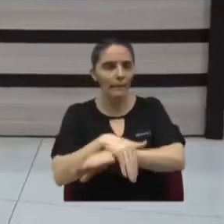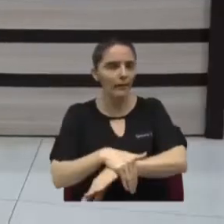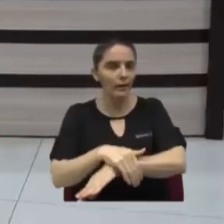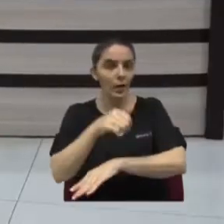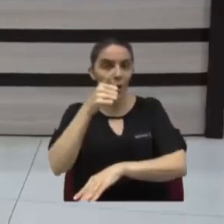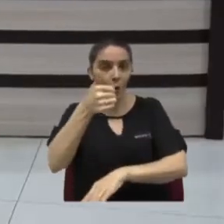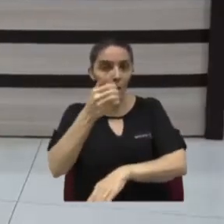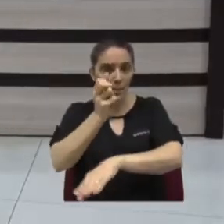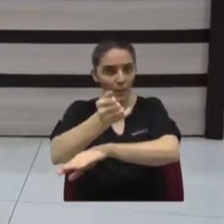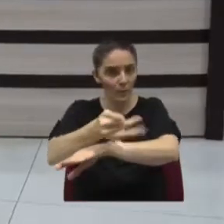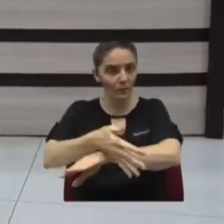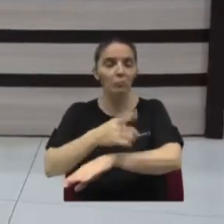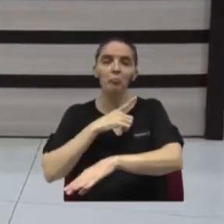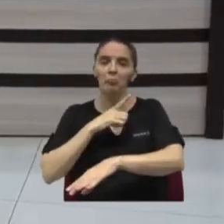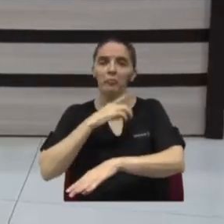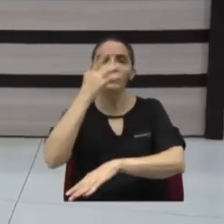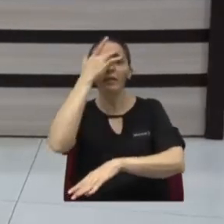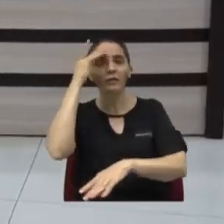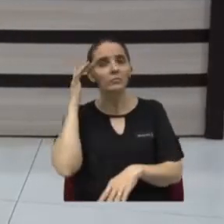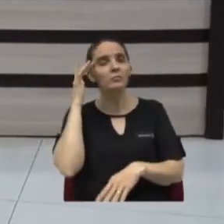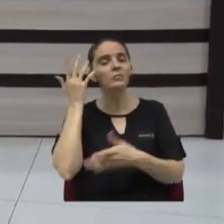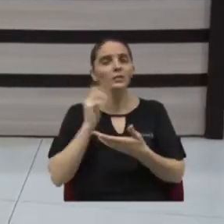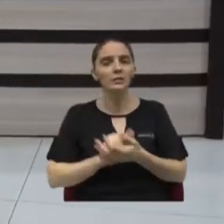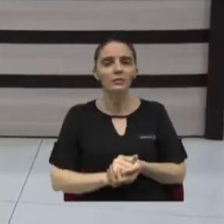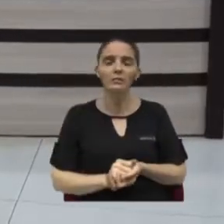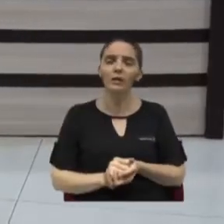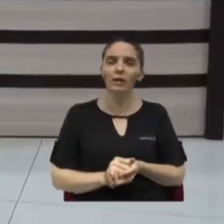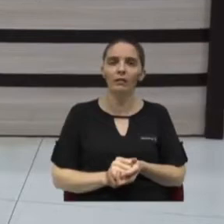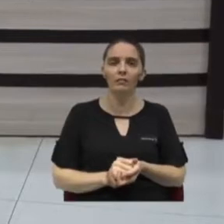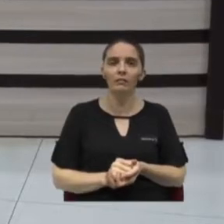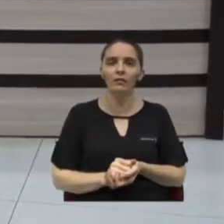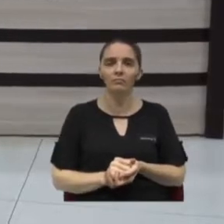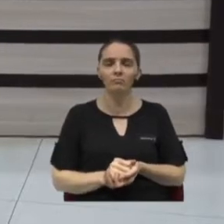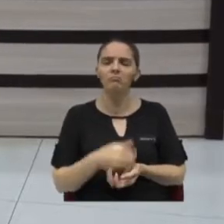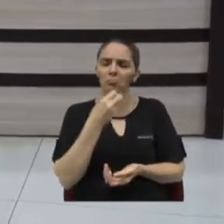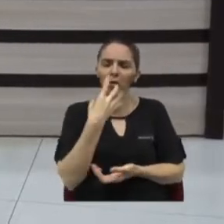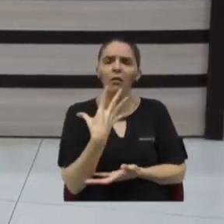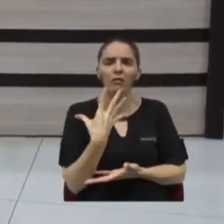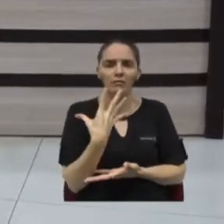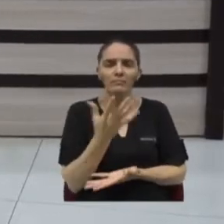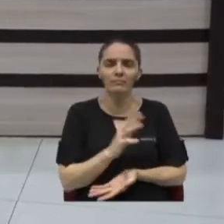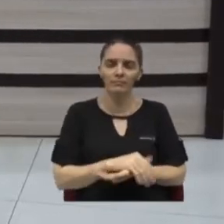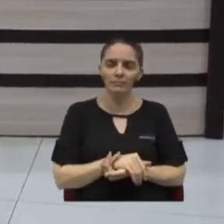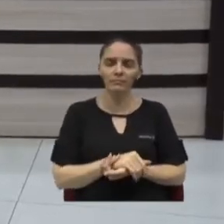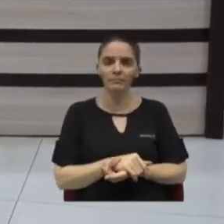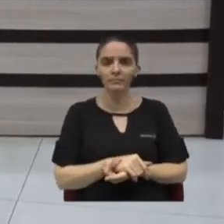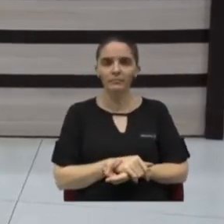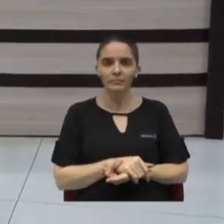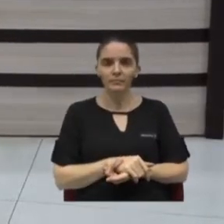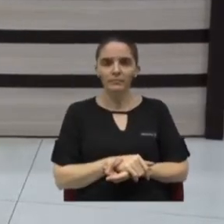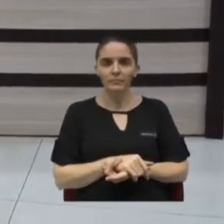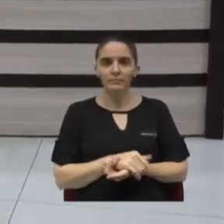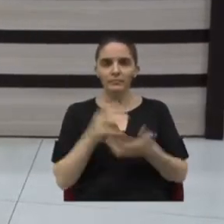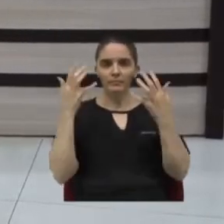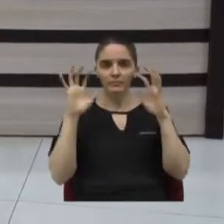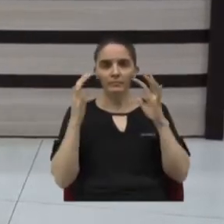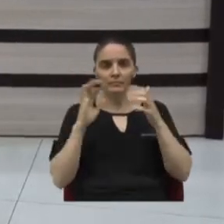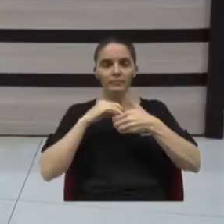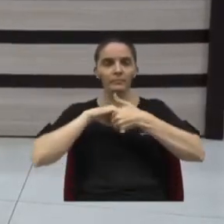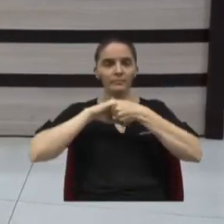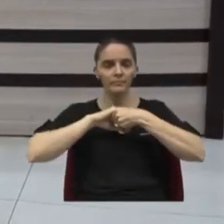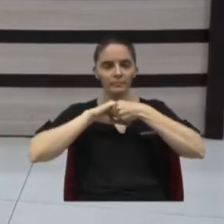ainda fazendo pertencimento para a praça. E é bom, bom demais. Parabéns pelo